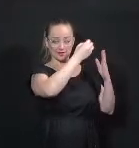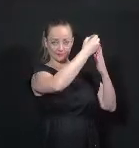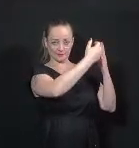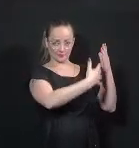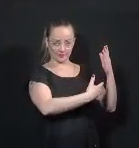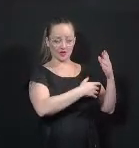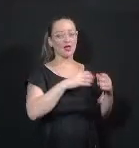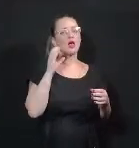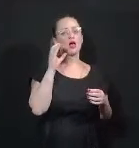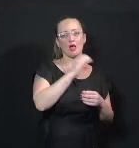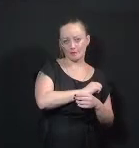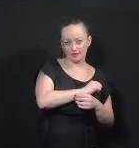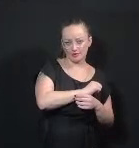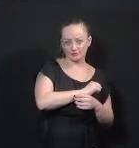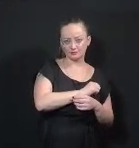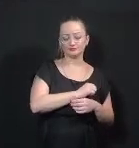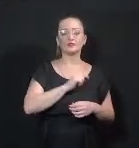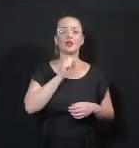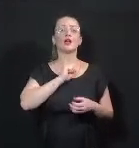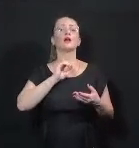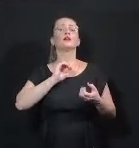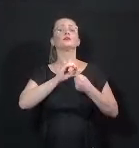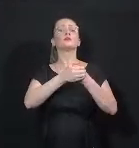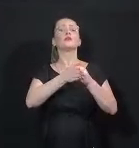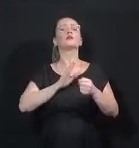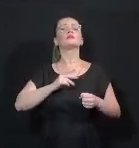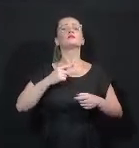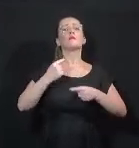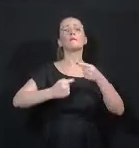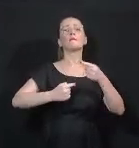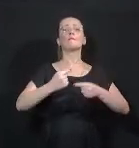breves. Democracia política